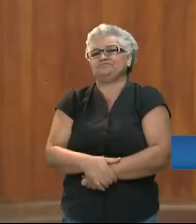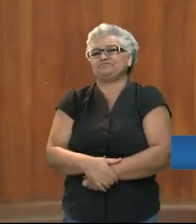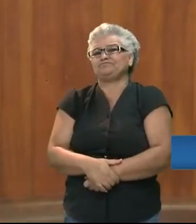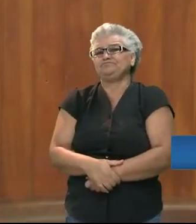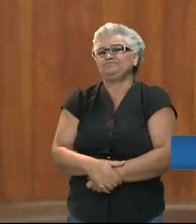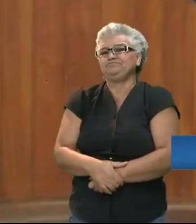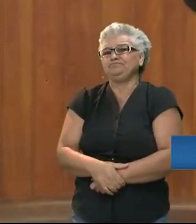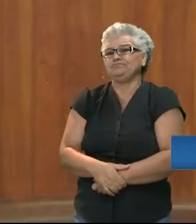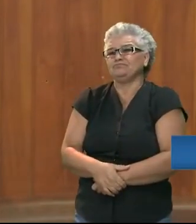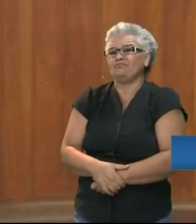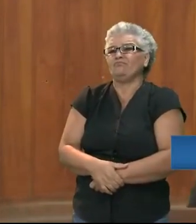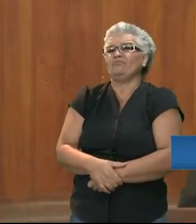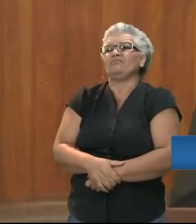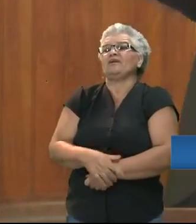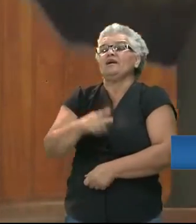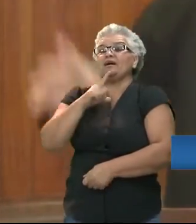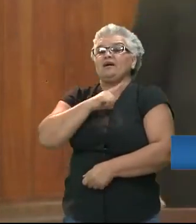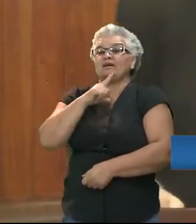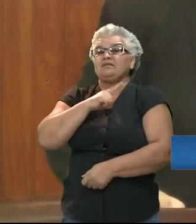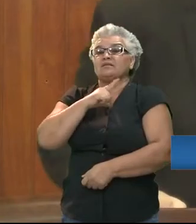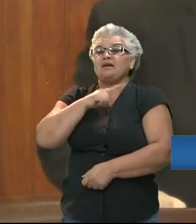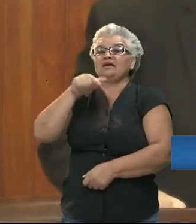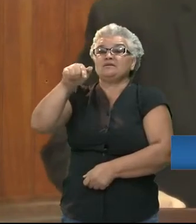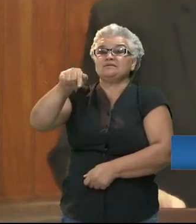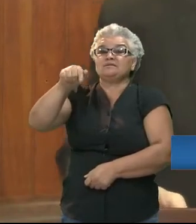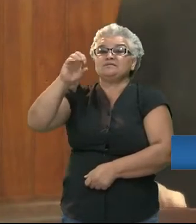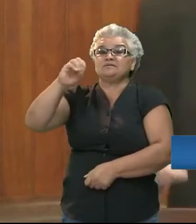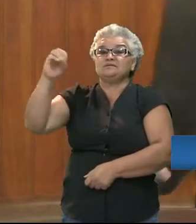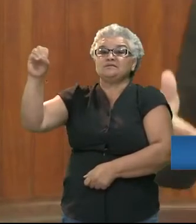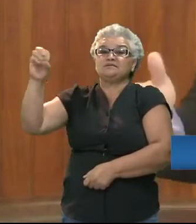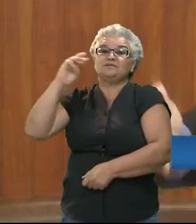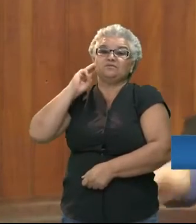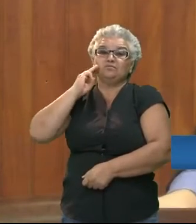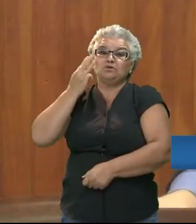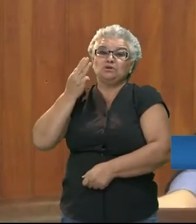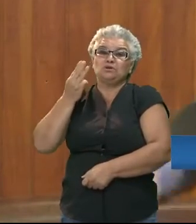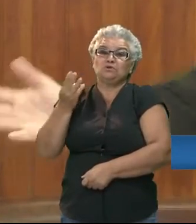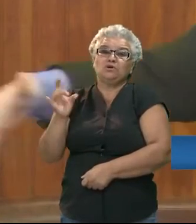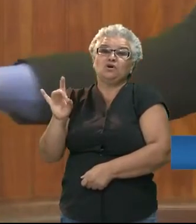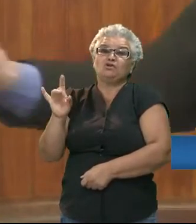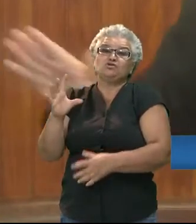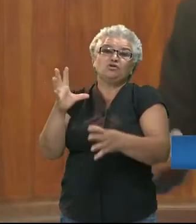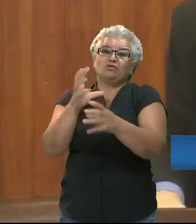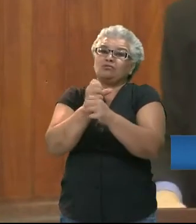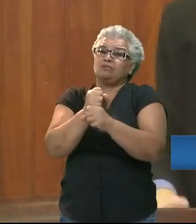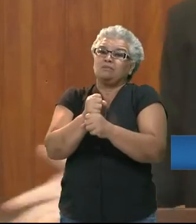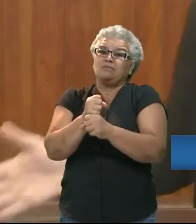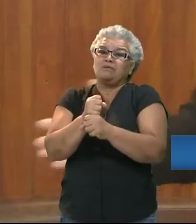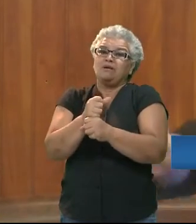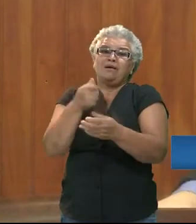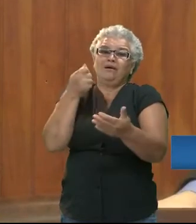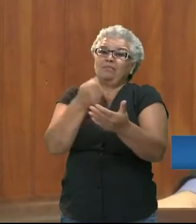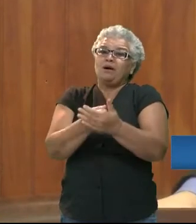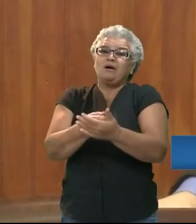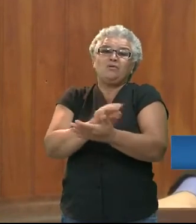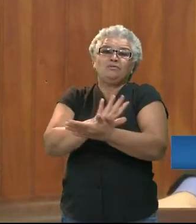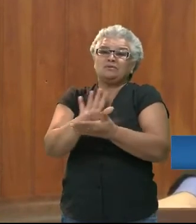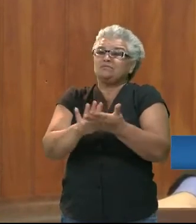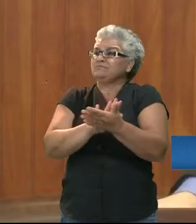temos aí 700 milhões de passivo para receber do contribuinte. Só serve para contabilidades, não serve para pagar conta, porque ninguém paga